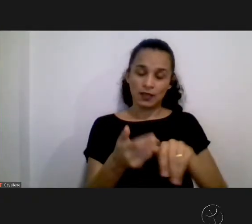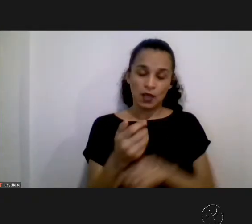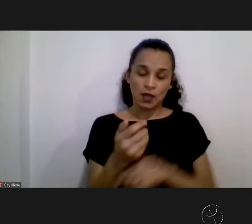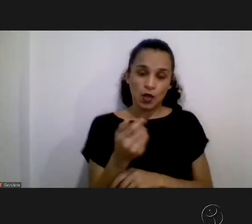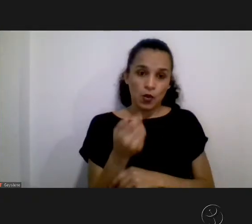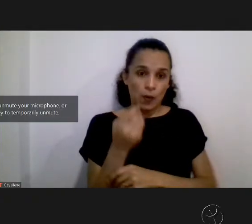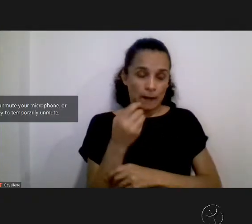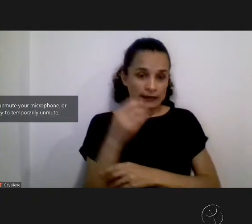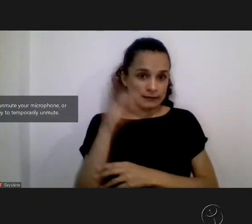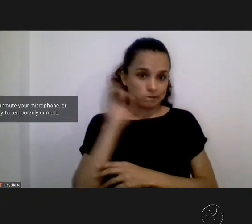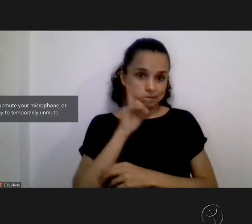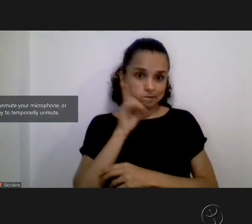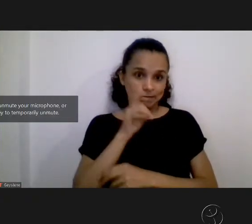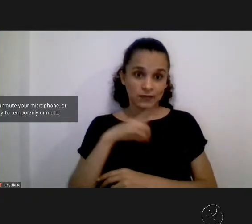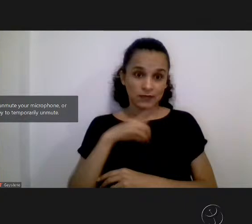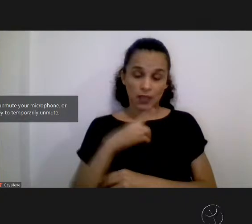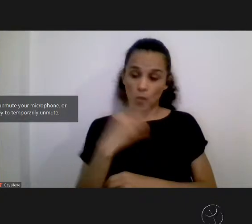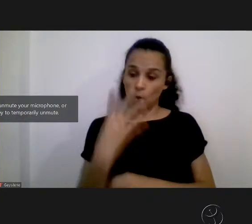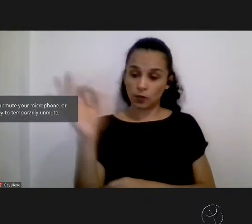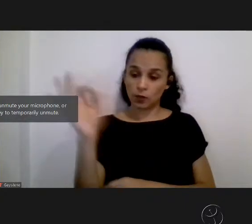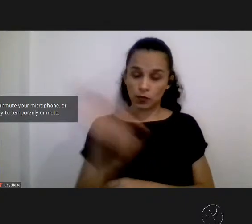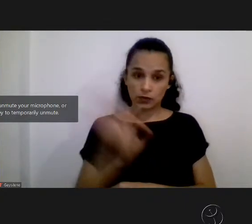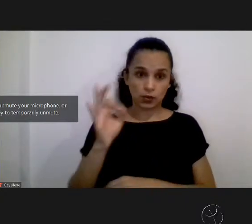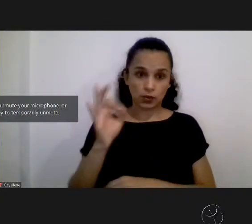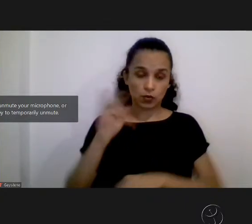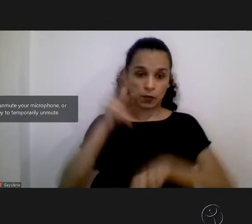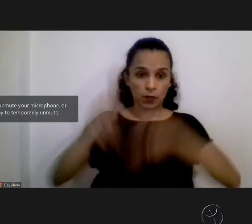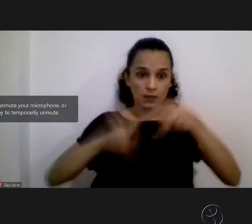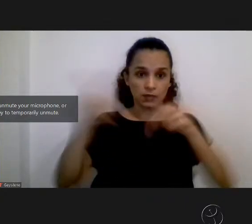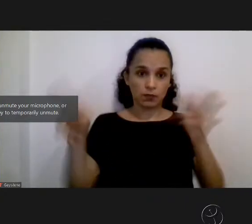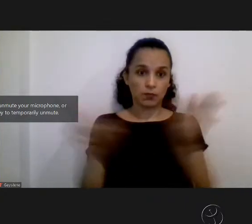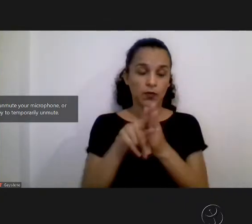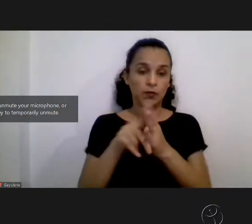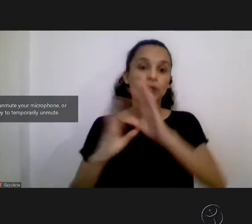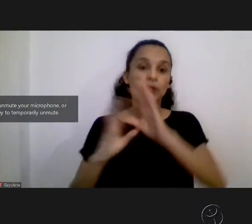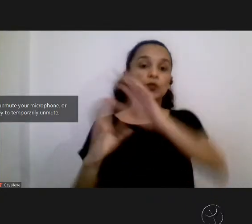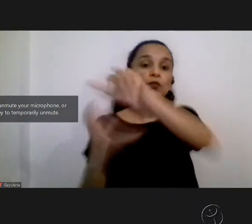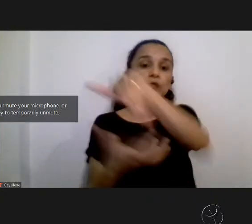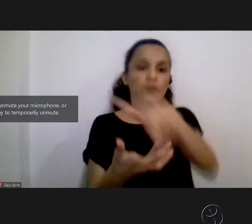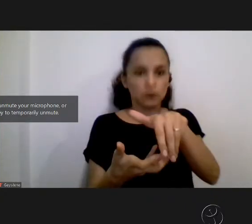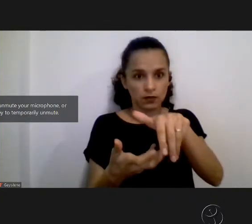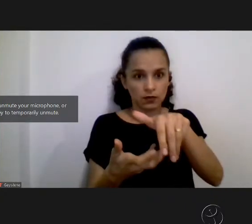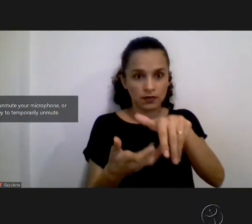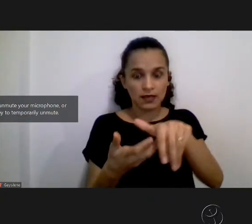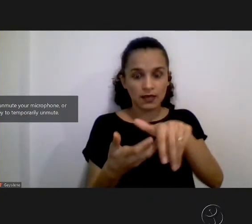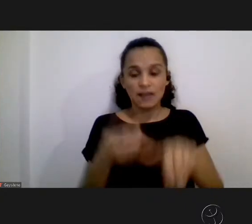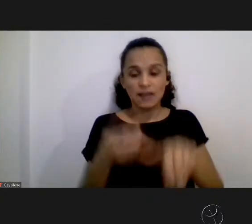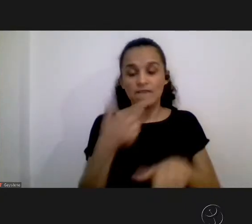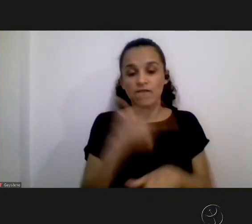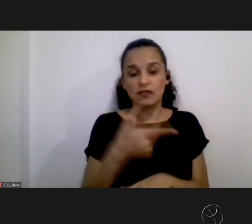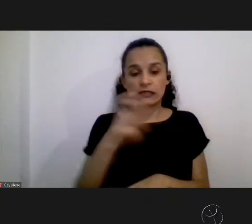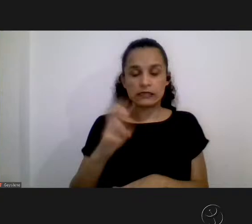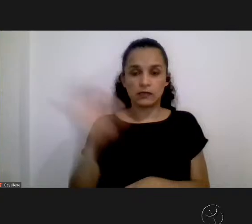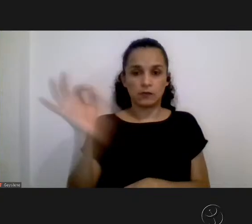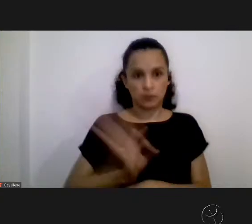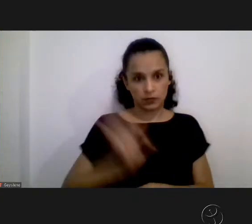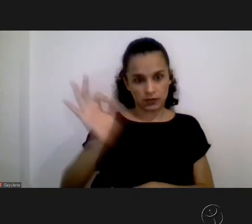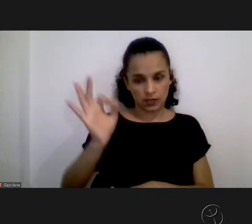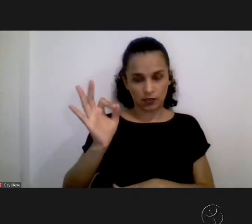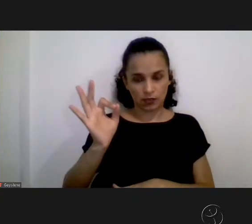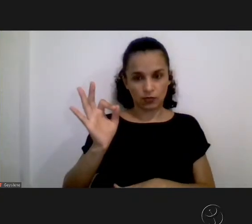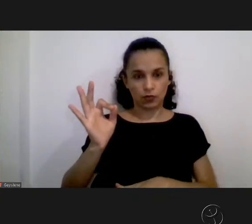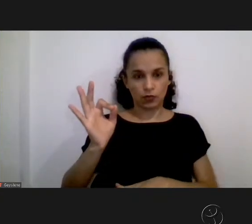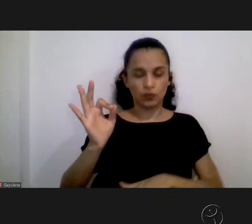4% da população mundial e mais de 25% de